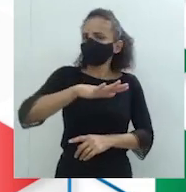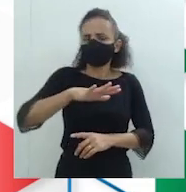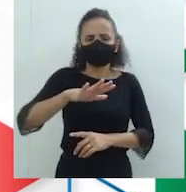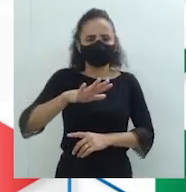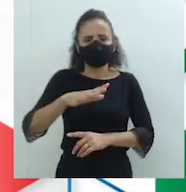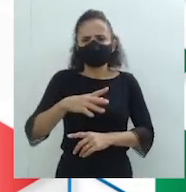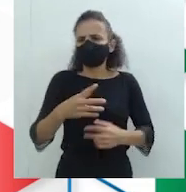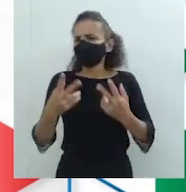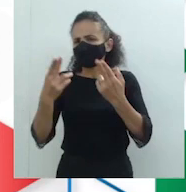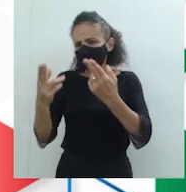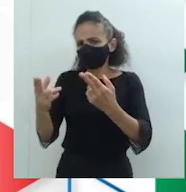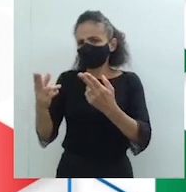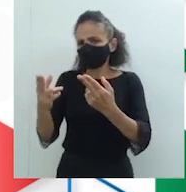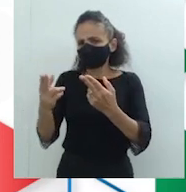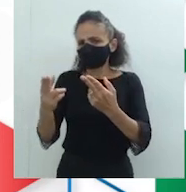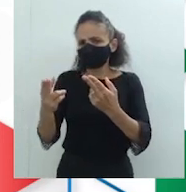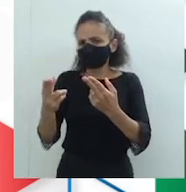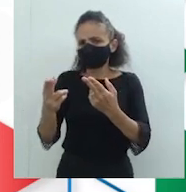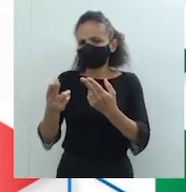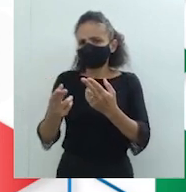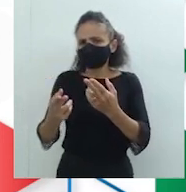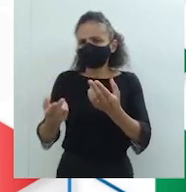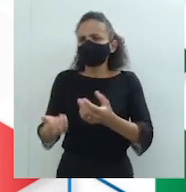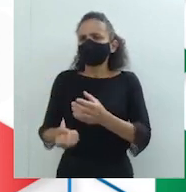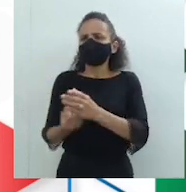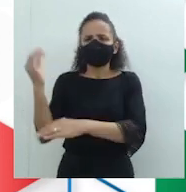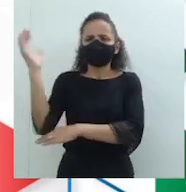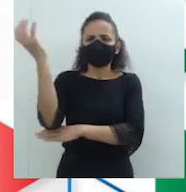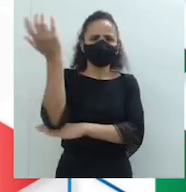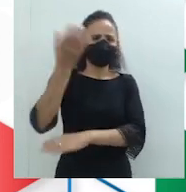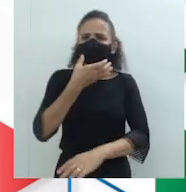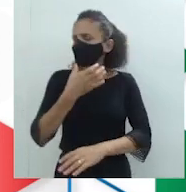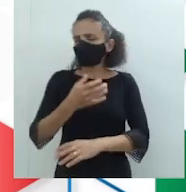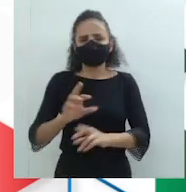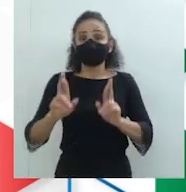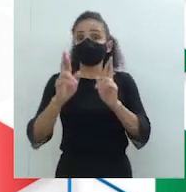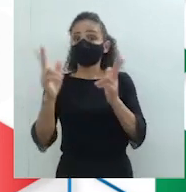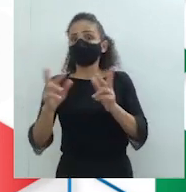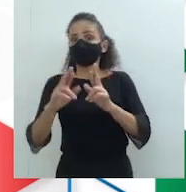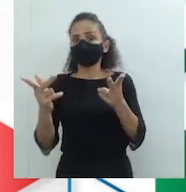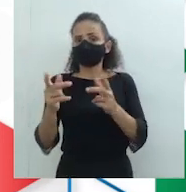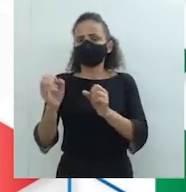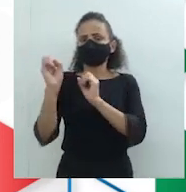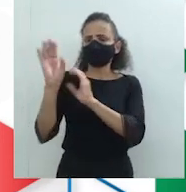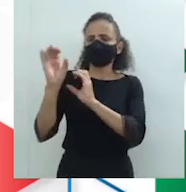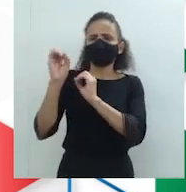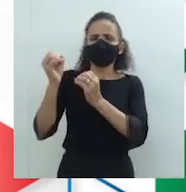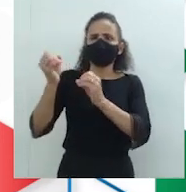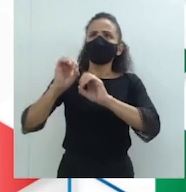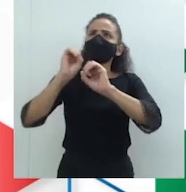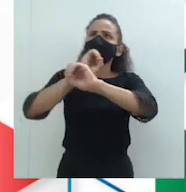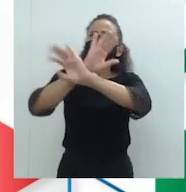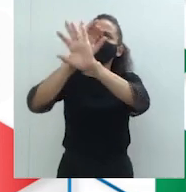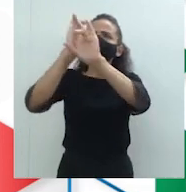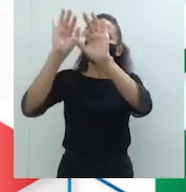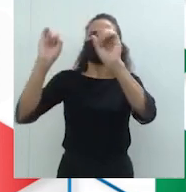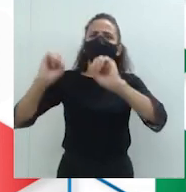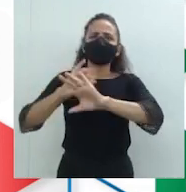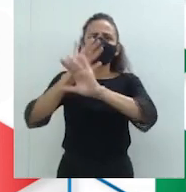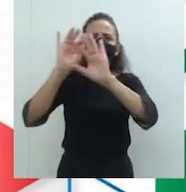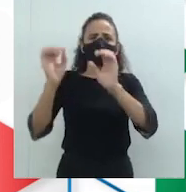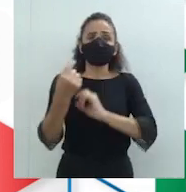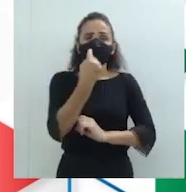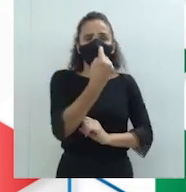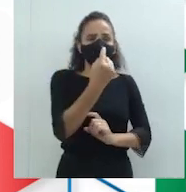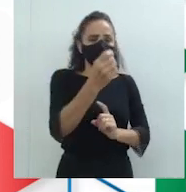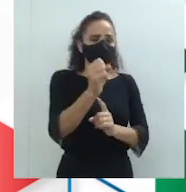nem em uma decoração de Natal, né? Que a gente tem aquele pisca-pisca, né? Você vai acender